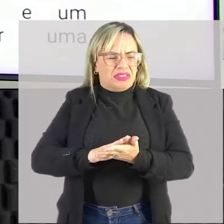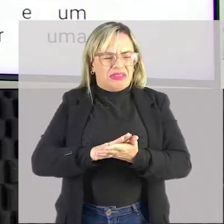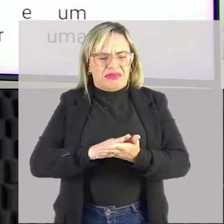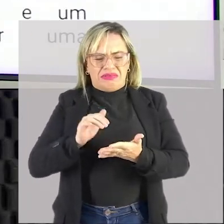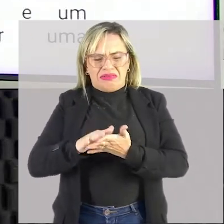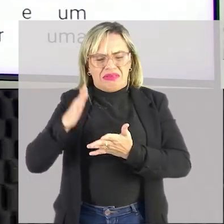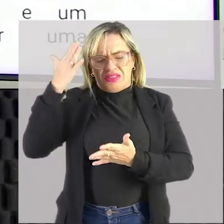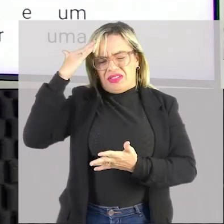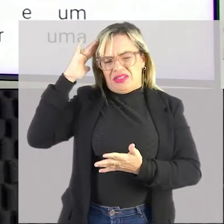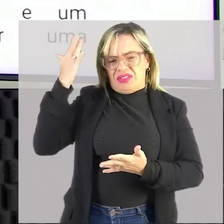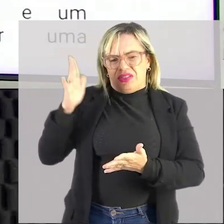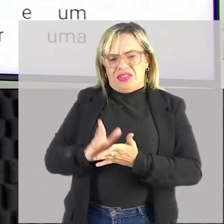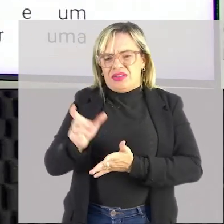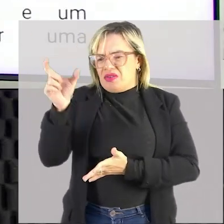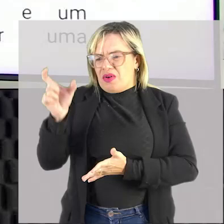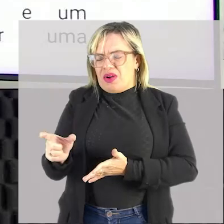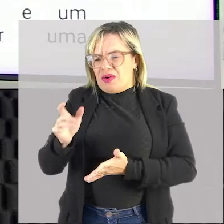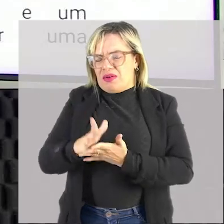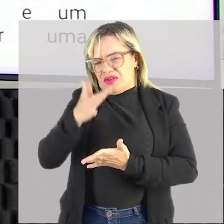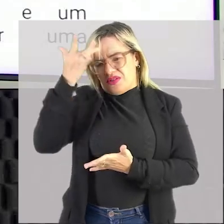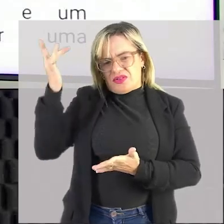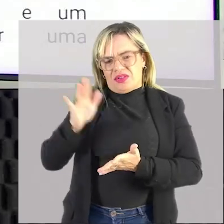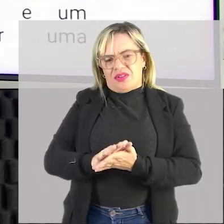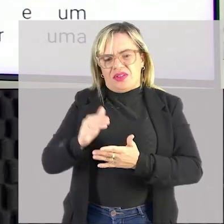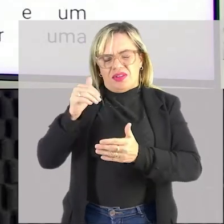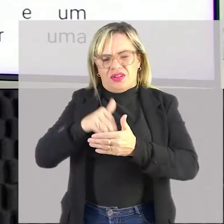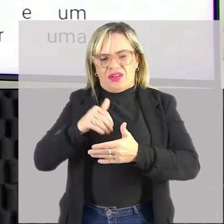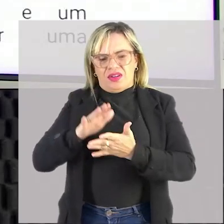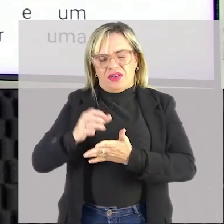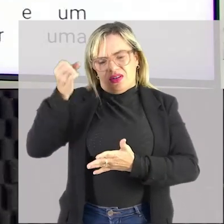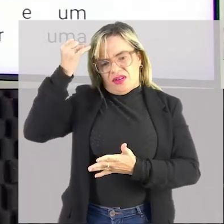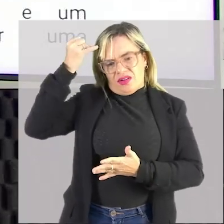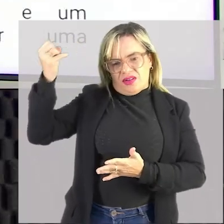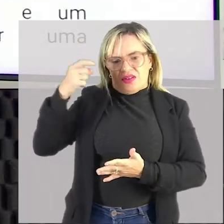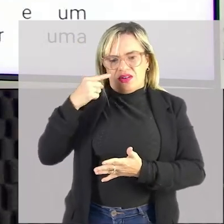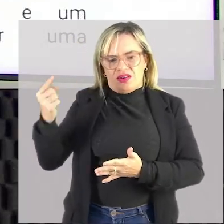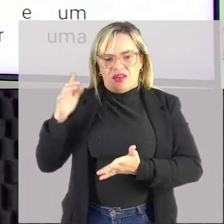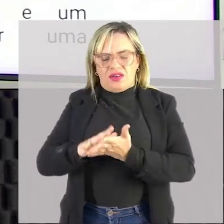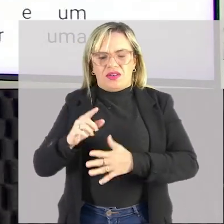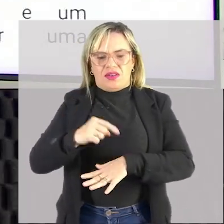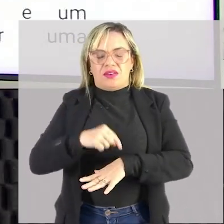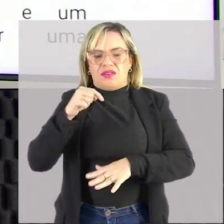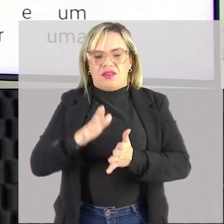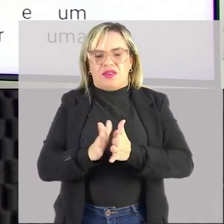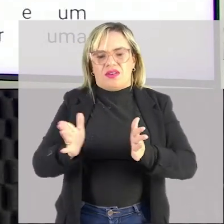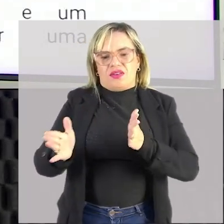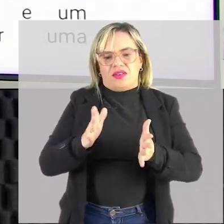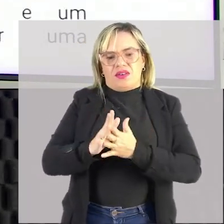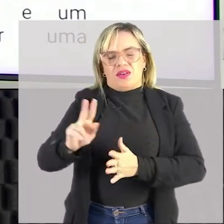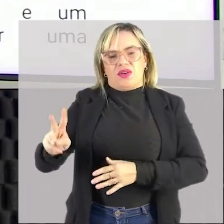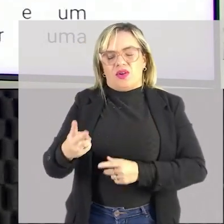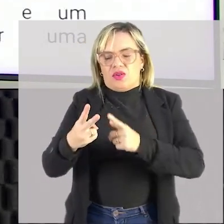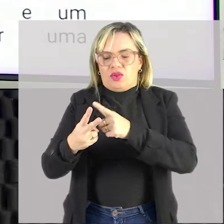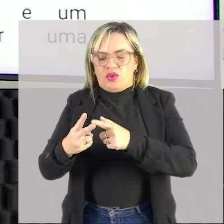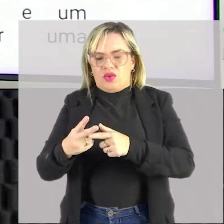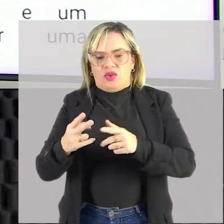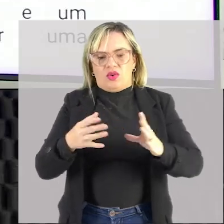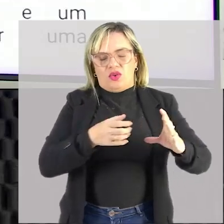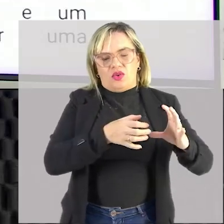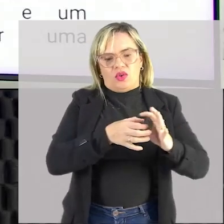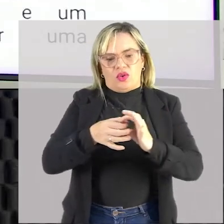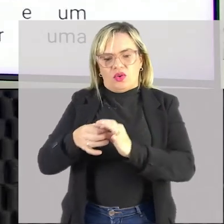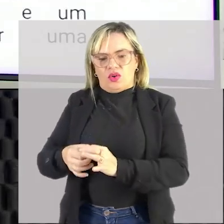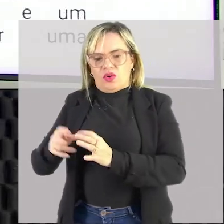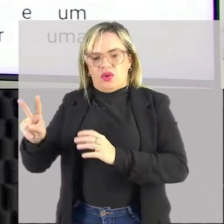votando ou em quem estão votando. Então a ideia desse momento aqui é bem interessante porque traz dois retratos. Ou,